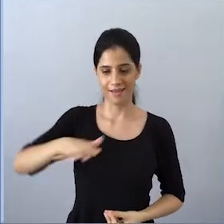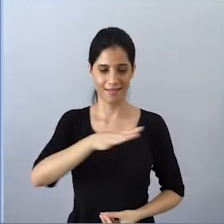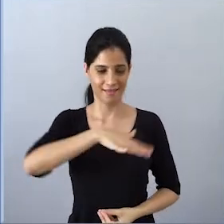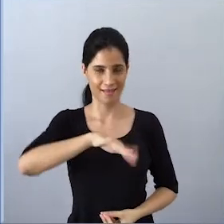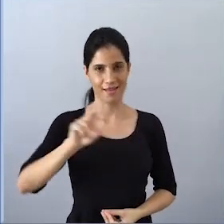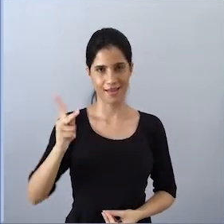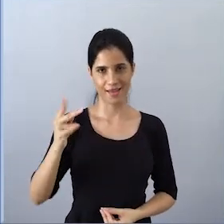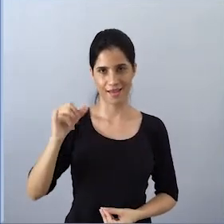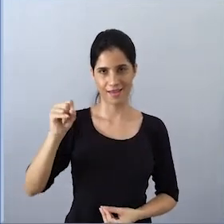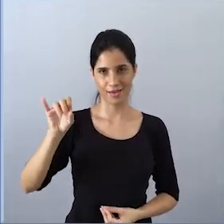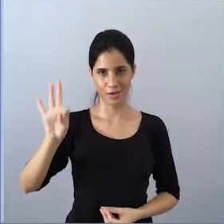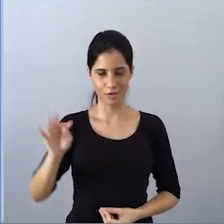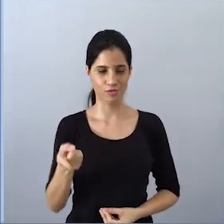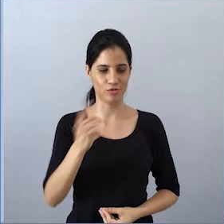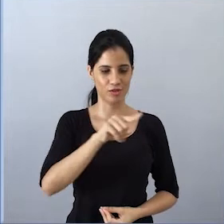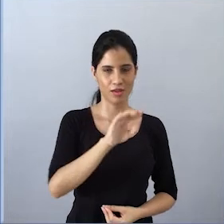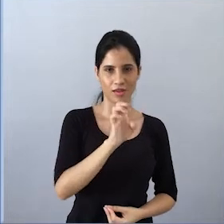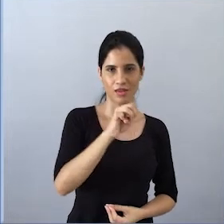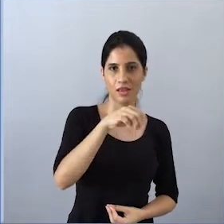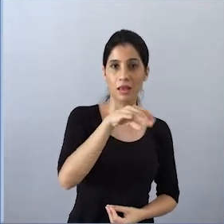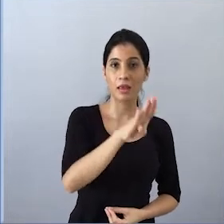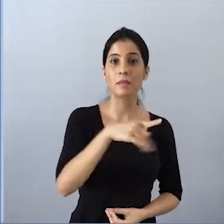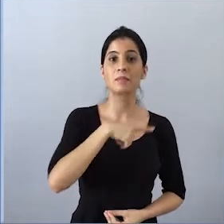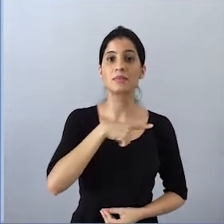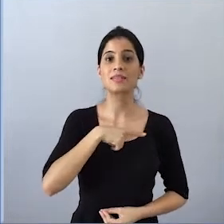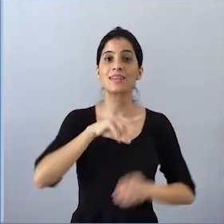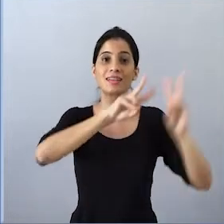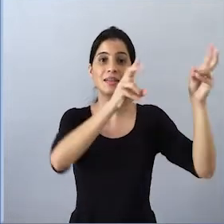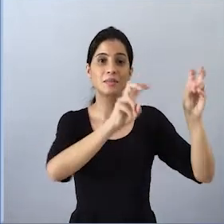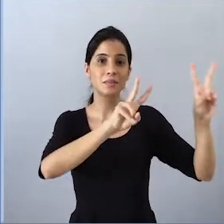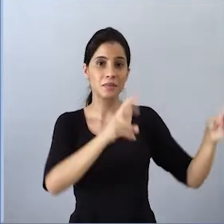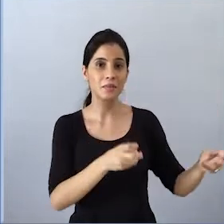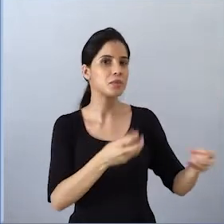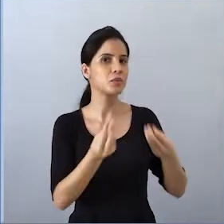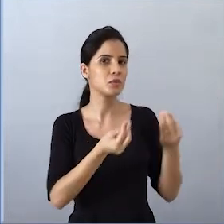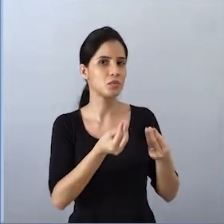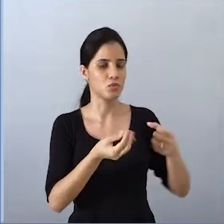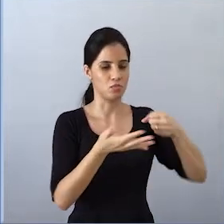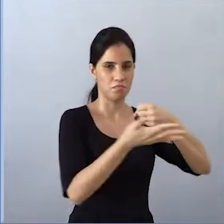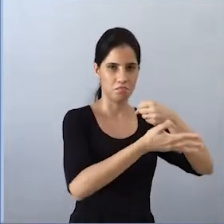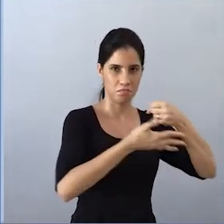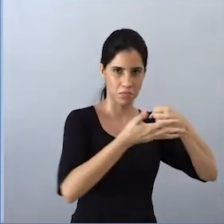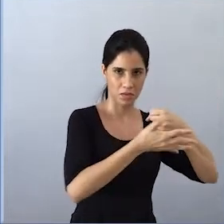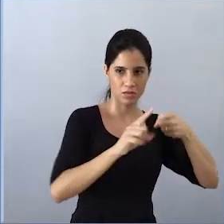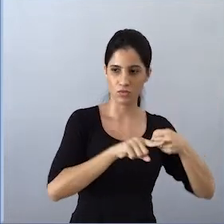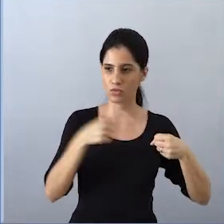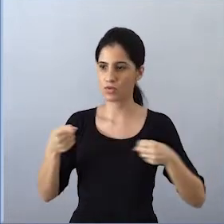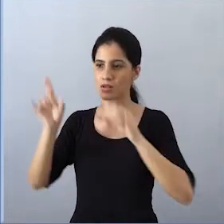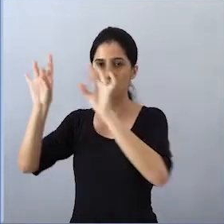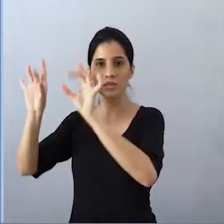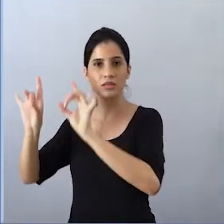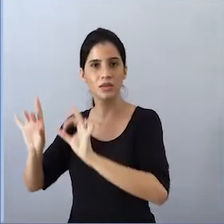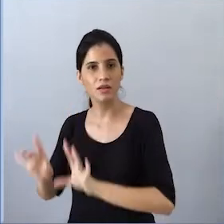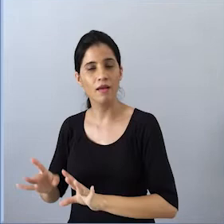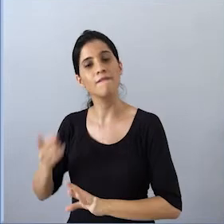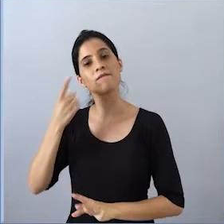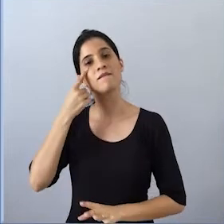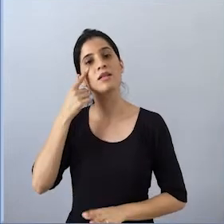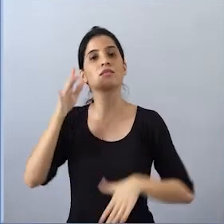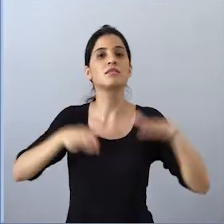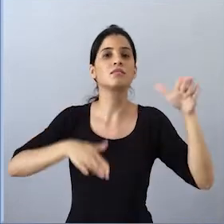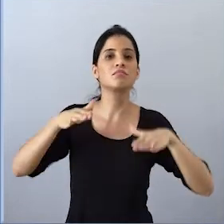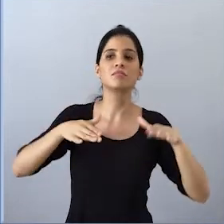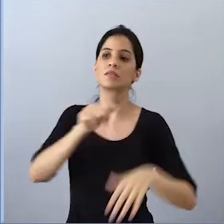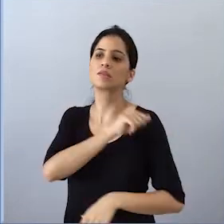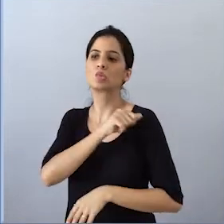e Embriologia, dividiremos os assuntos em módulos básicos e especiais, de acordo com o avanço da complexidade da discussão